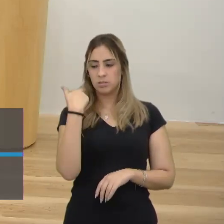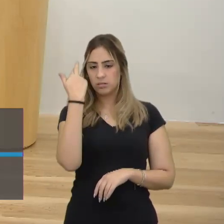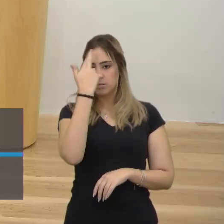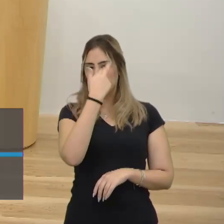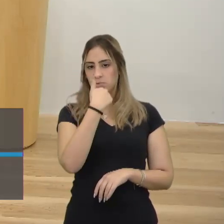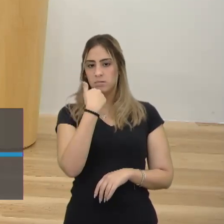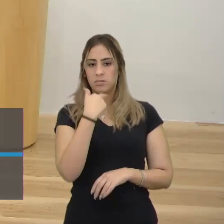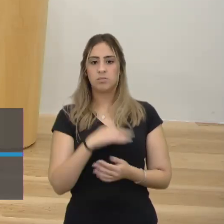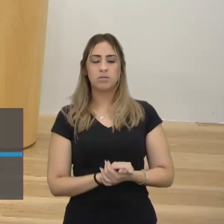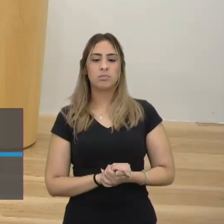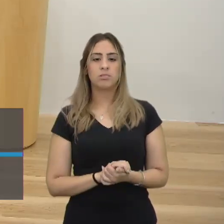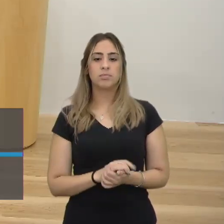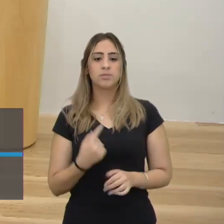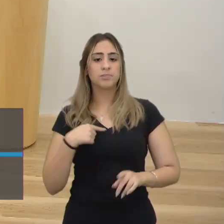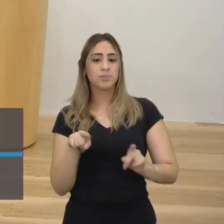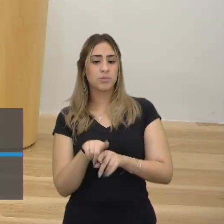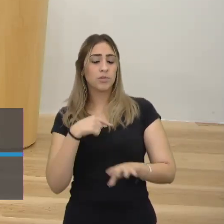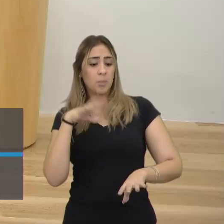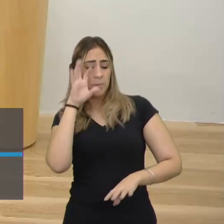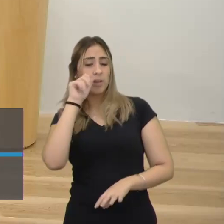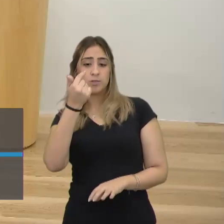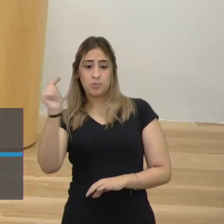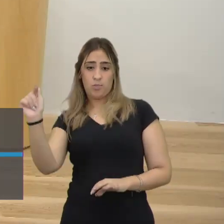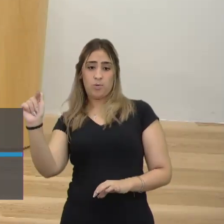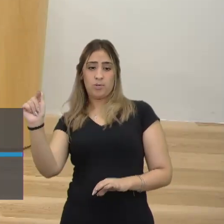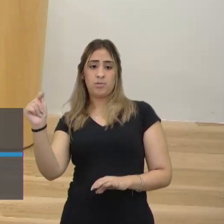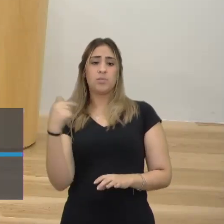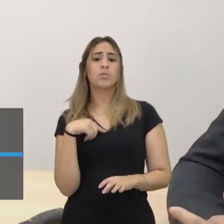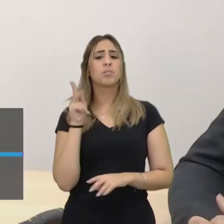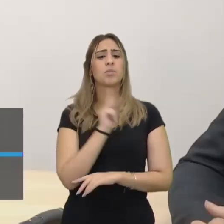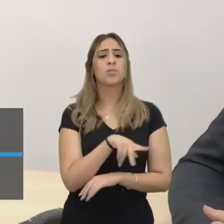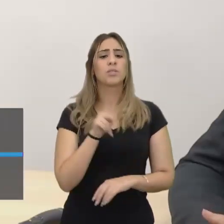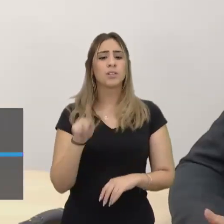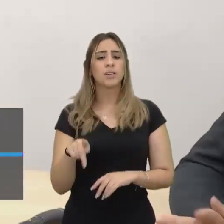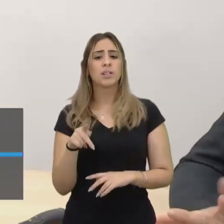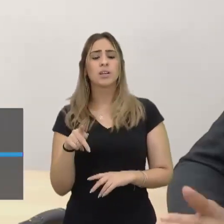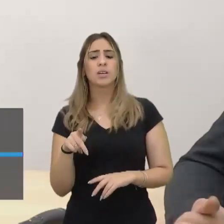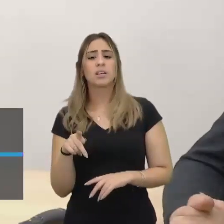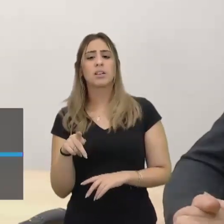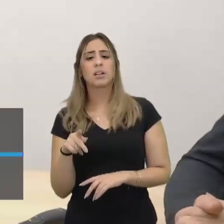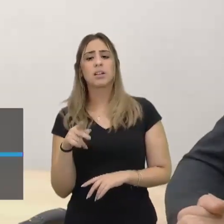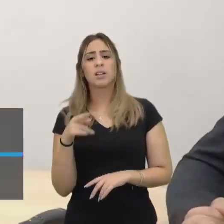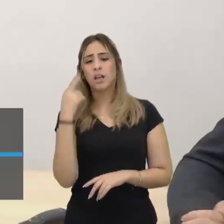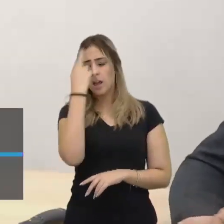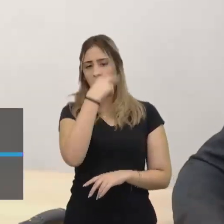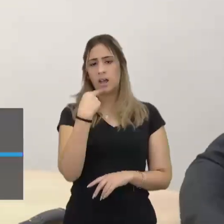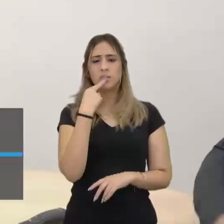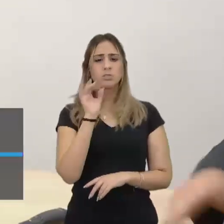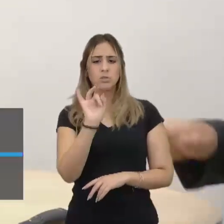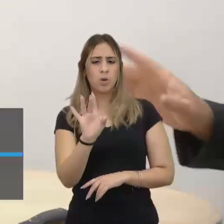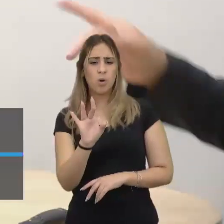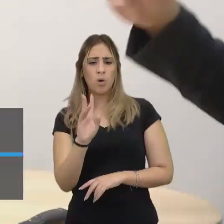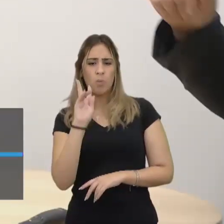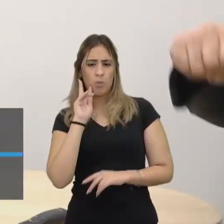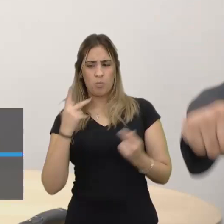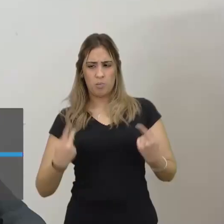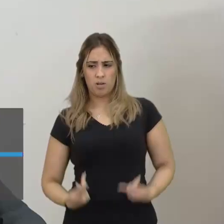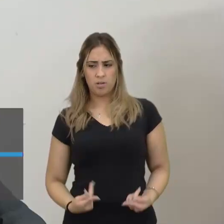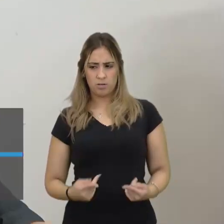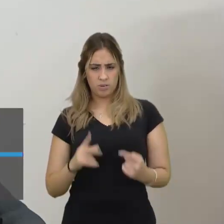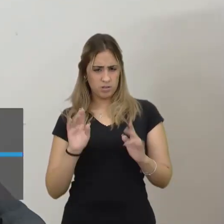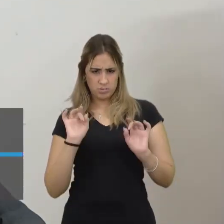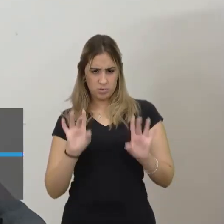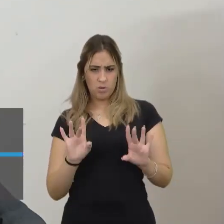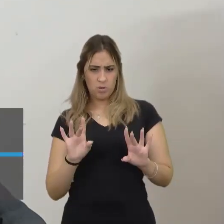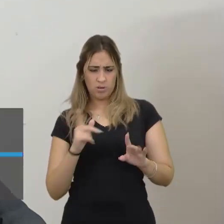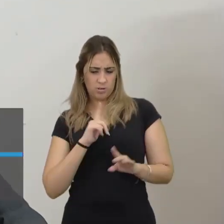aqui, então... Cosplay de aluno. Vamos aprender junto. Professor, será que só existe raça humana? É só uma raça? Isso, mandou super